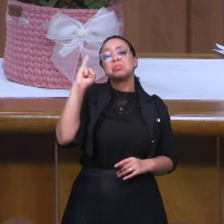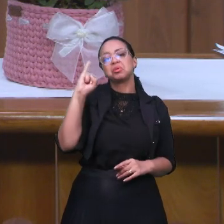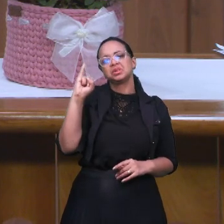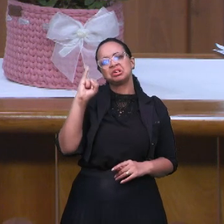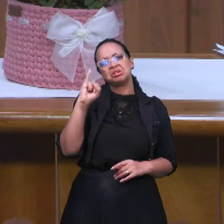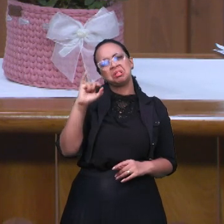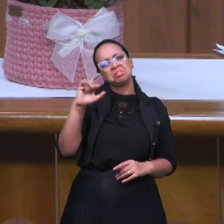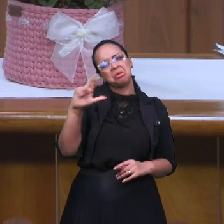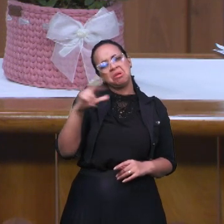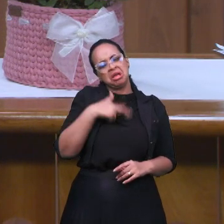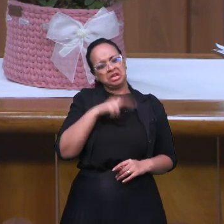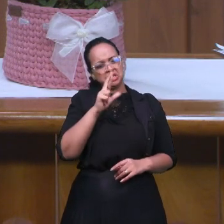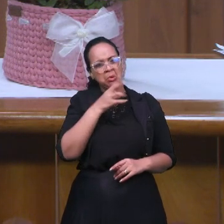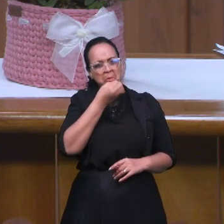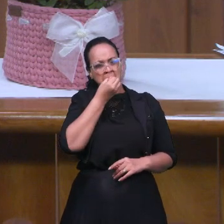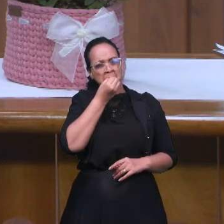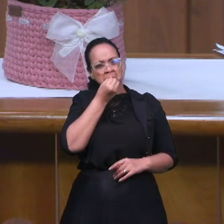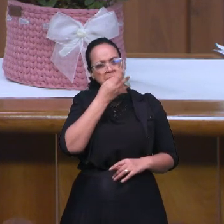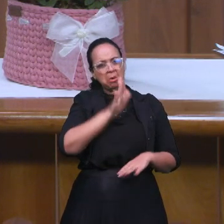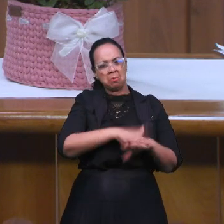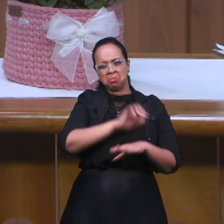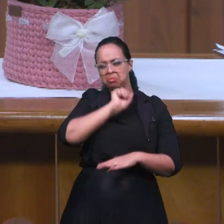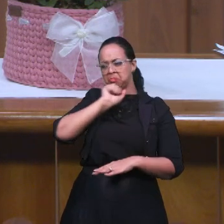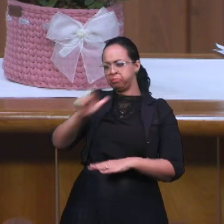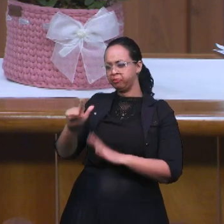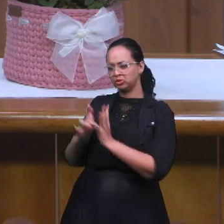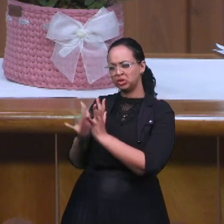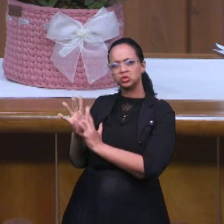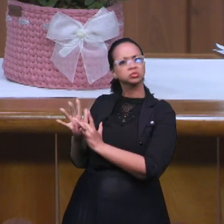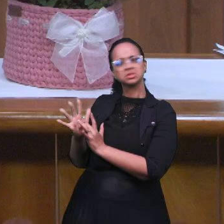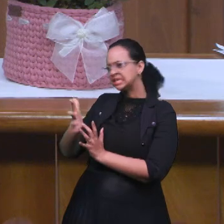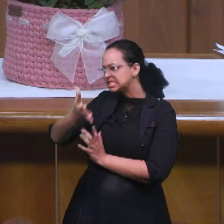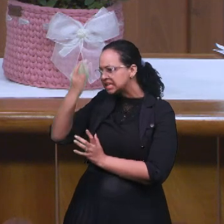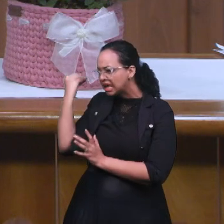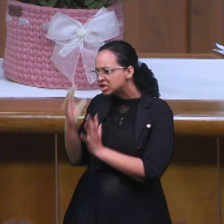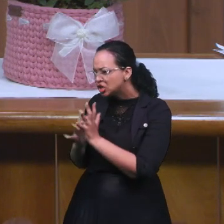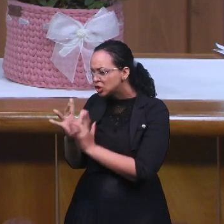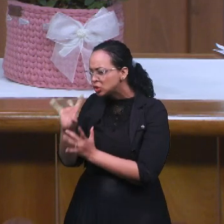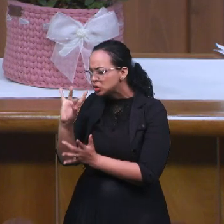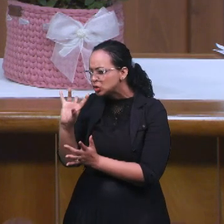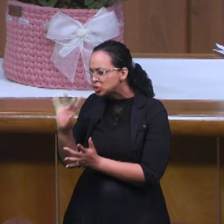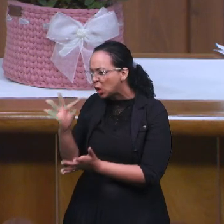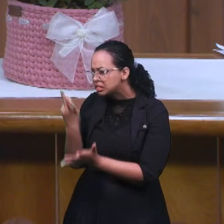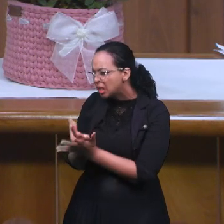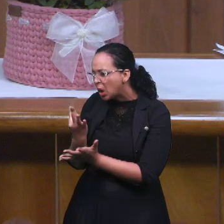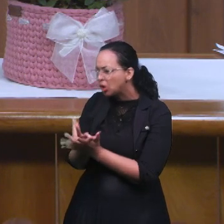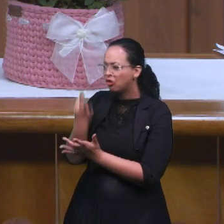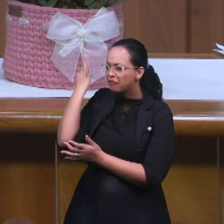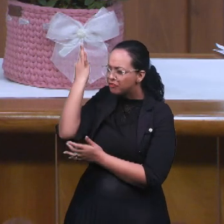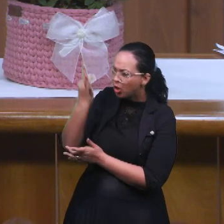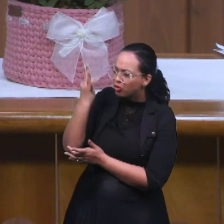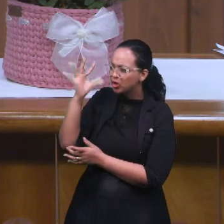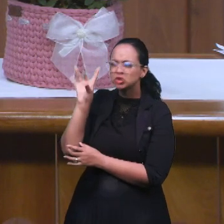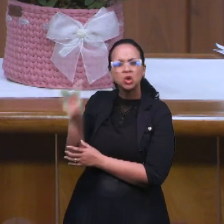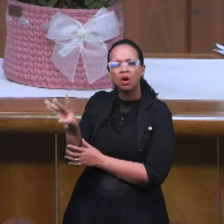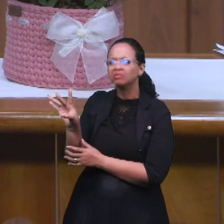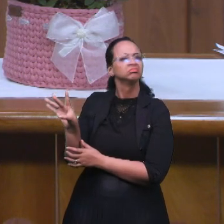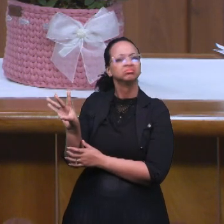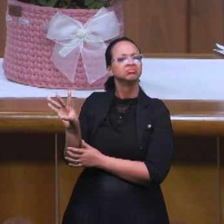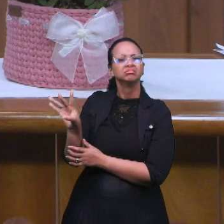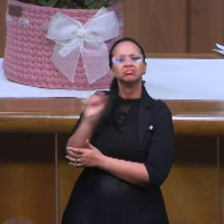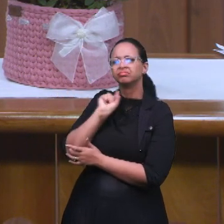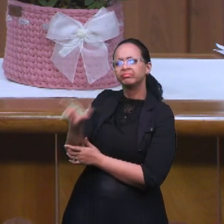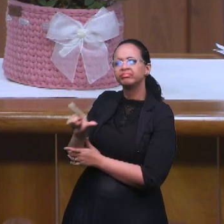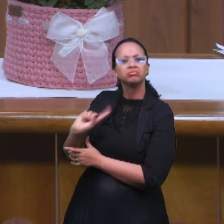tão boa a ponto de se esquecer de Jesus, de só teologia, teólogo, filósofo. Para explicar